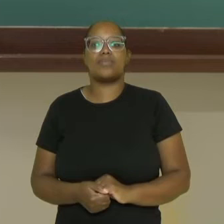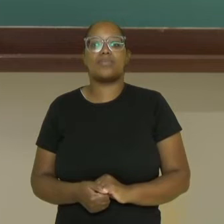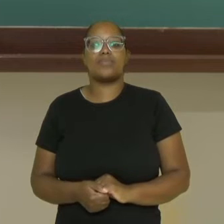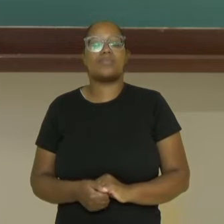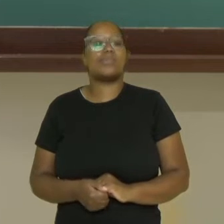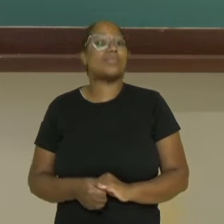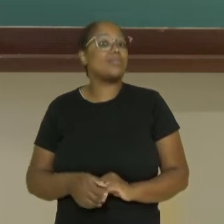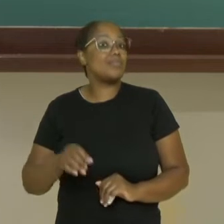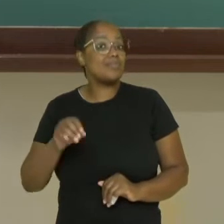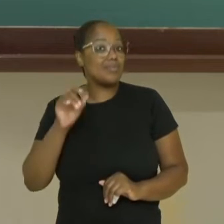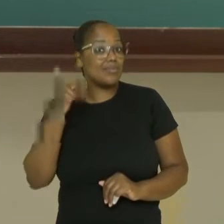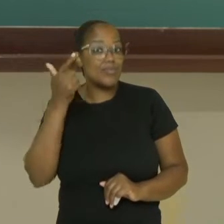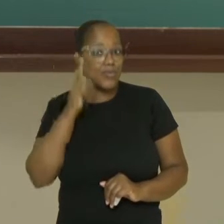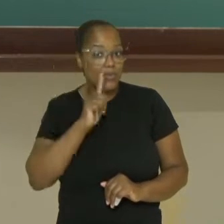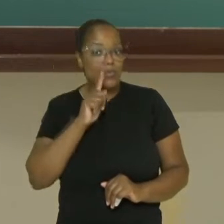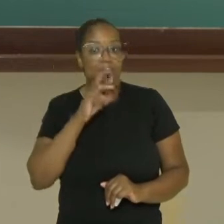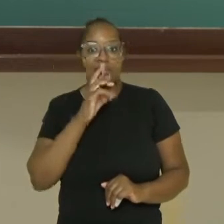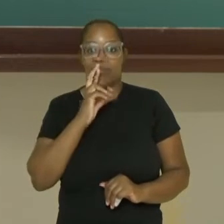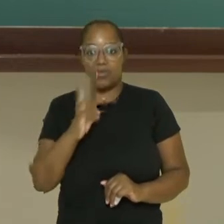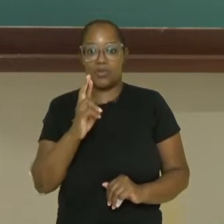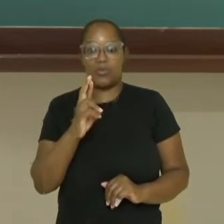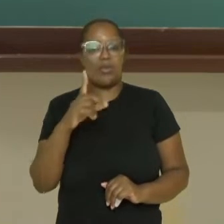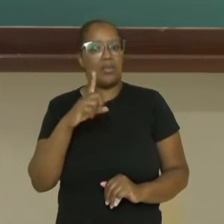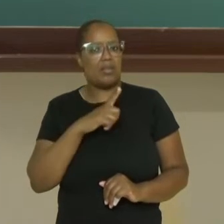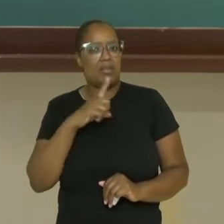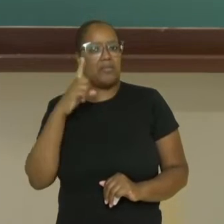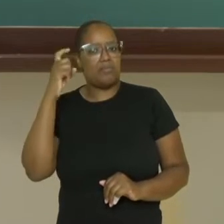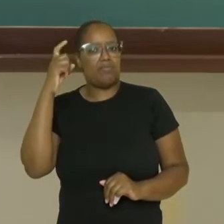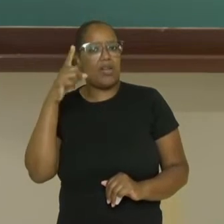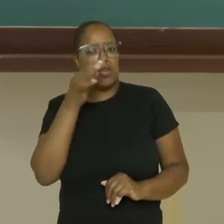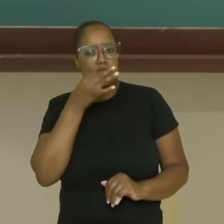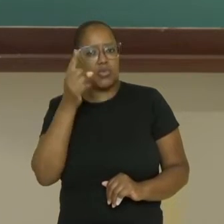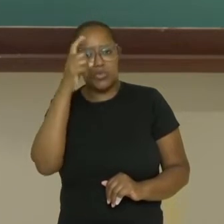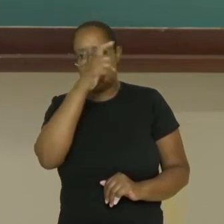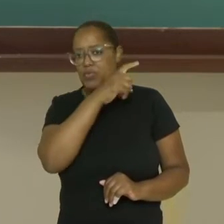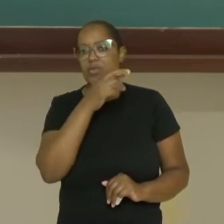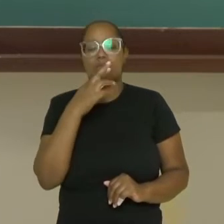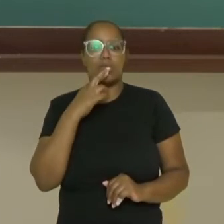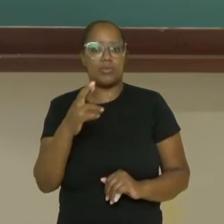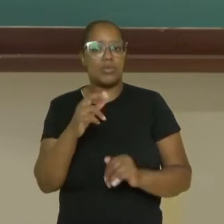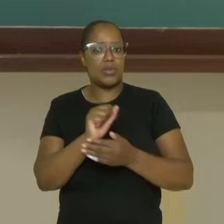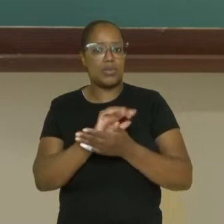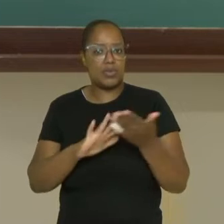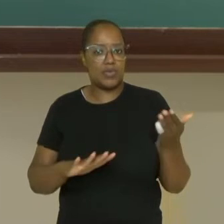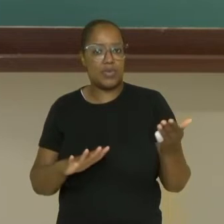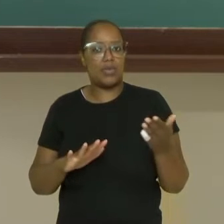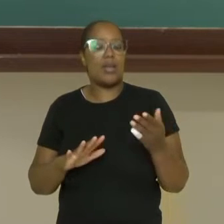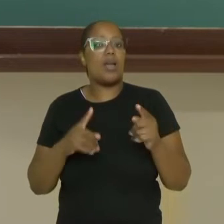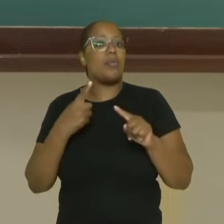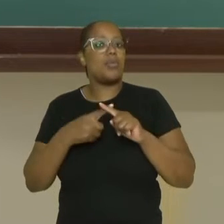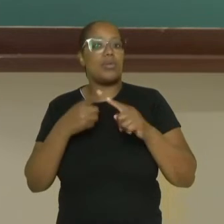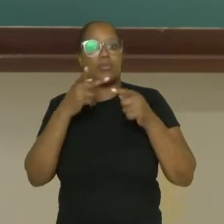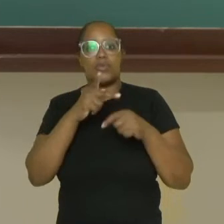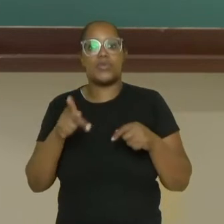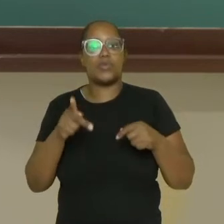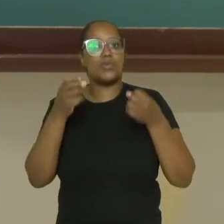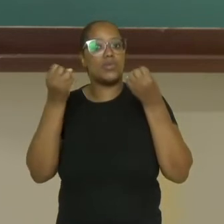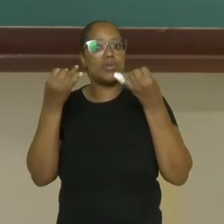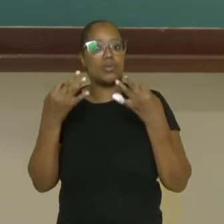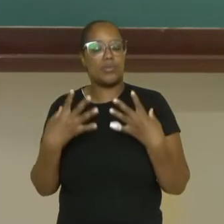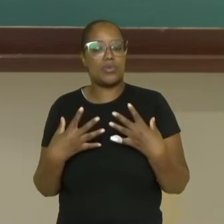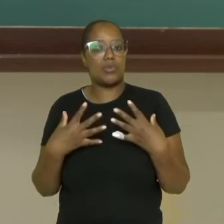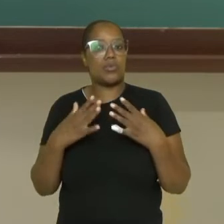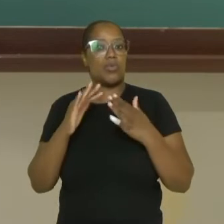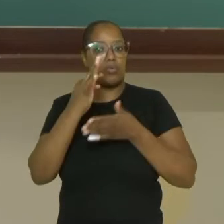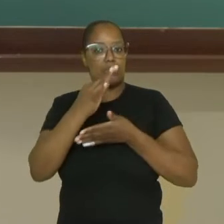E aí, você conseguiu responder? Teve dificuldade? Então, o professor, explicou ali sobre essa questão